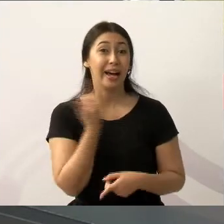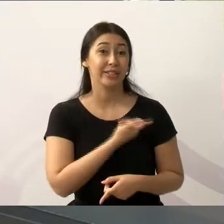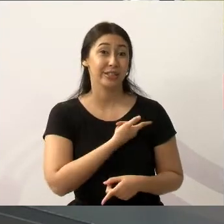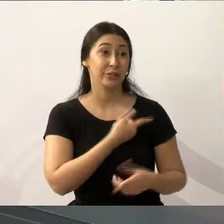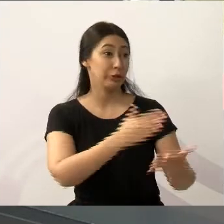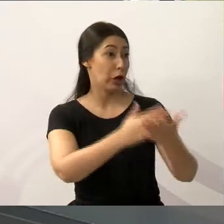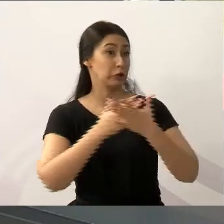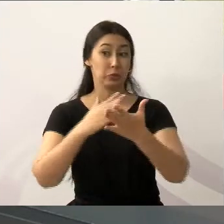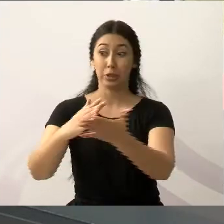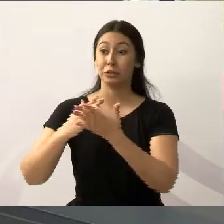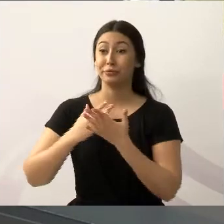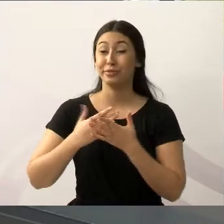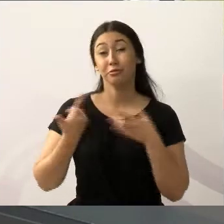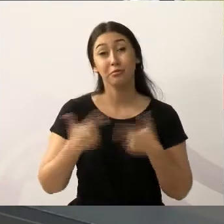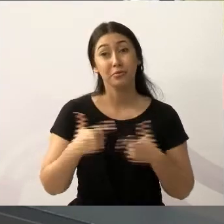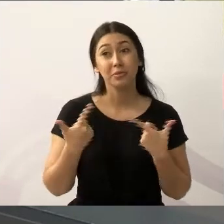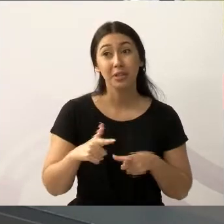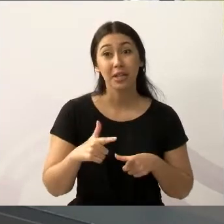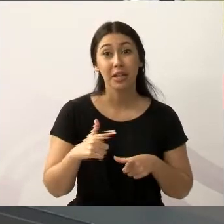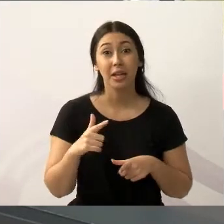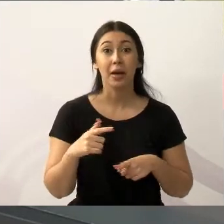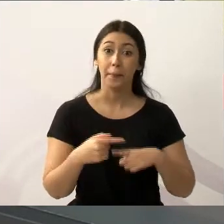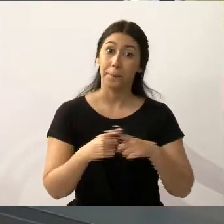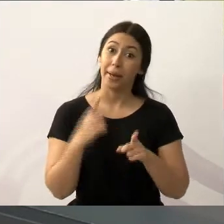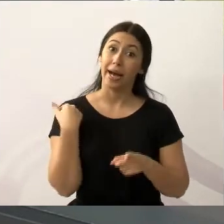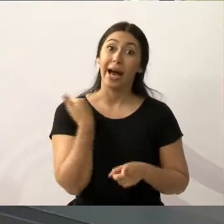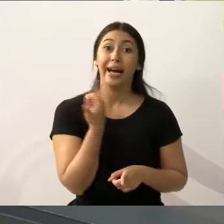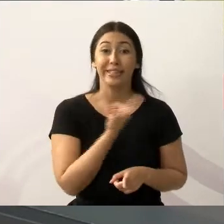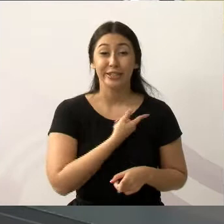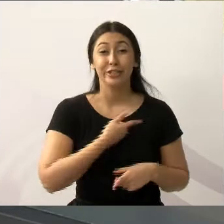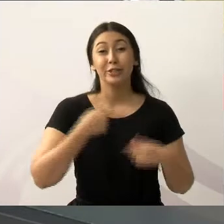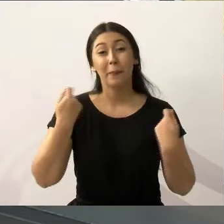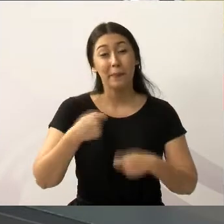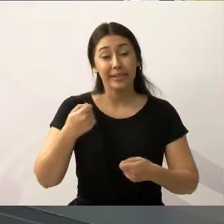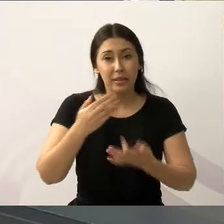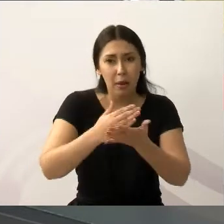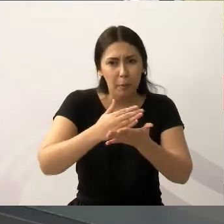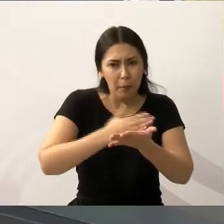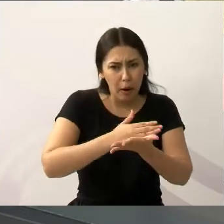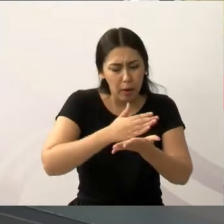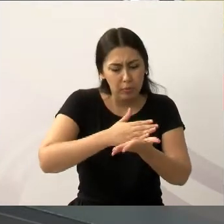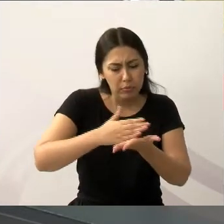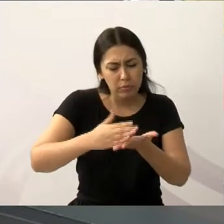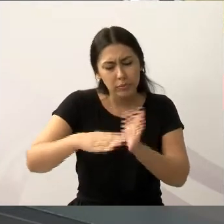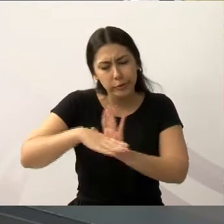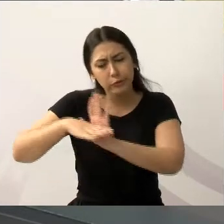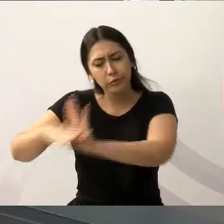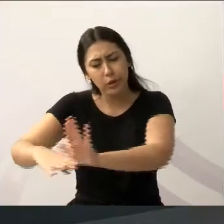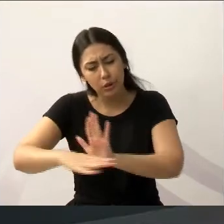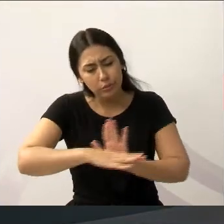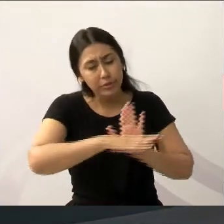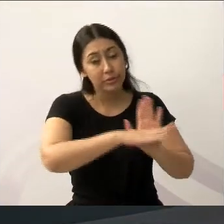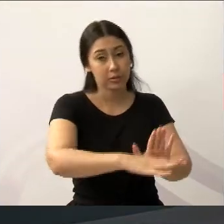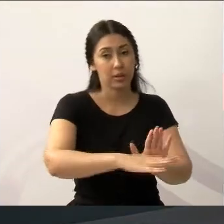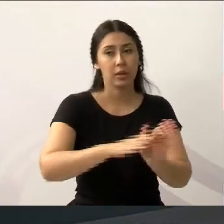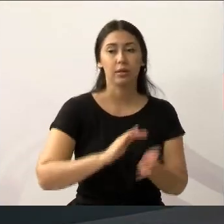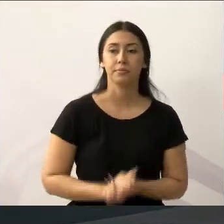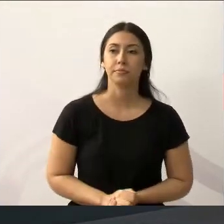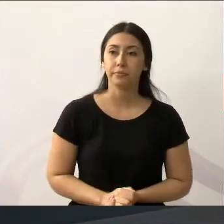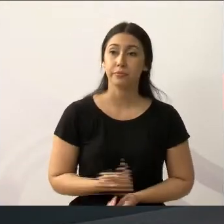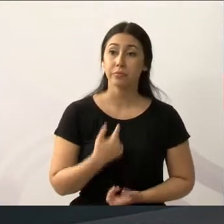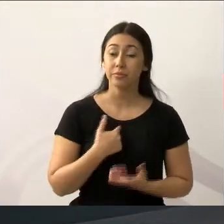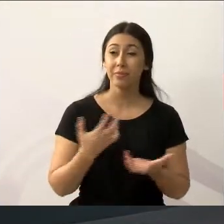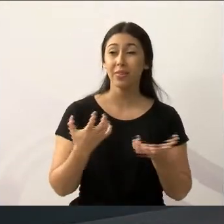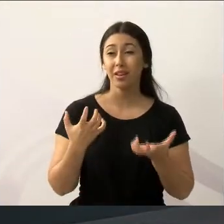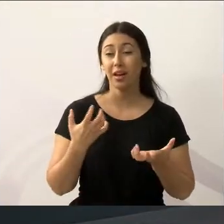hoje, temos vários outros projetos, a gente precisa dividir o percentual, né? Então, se a pessoa já é atendida... Então, assim, eu quero